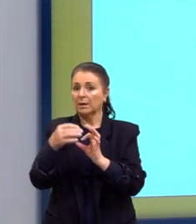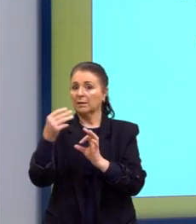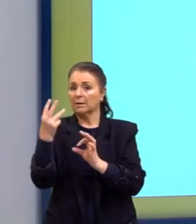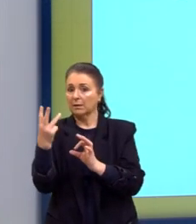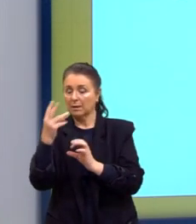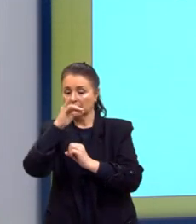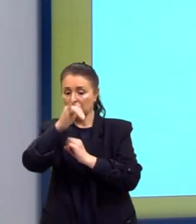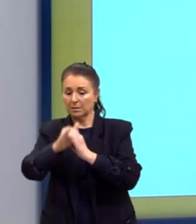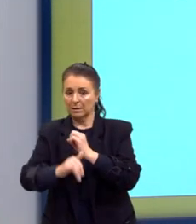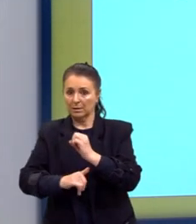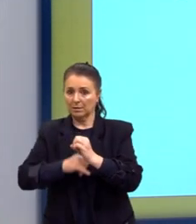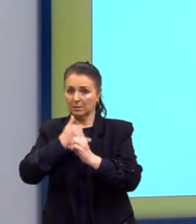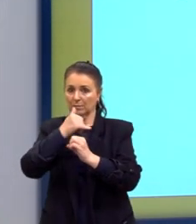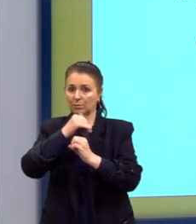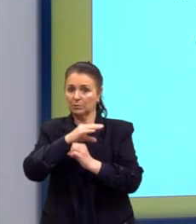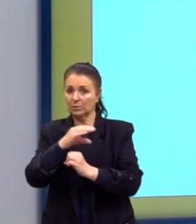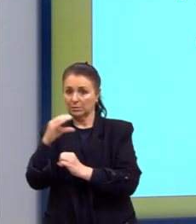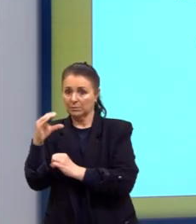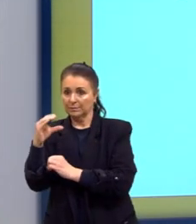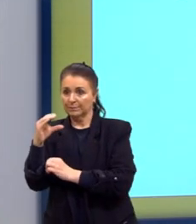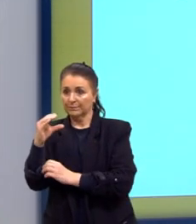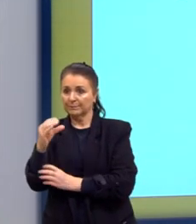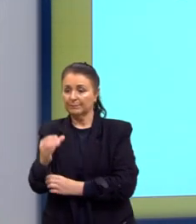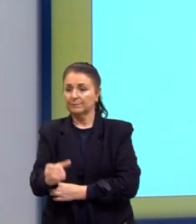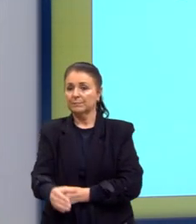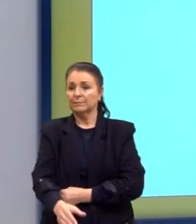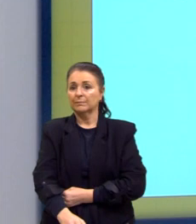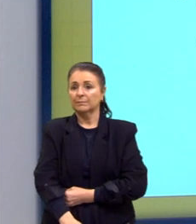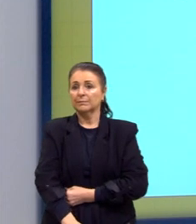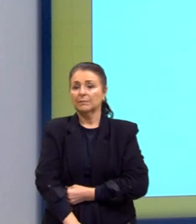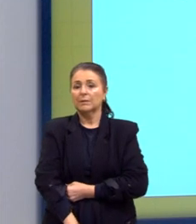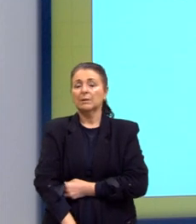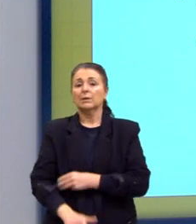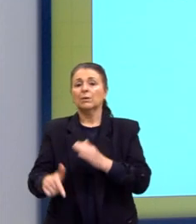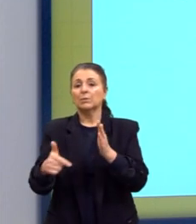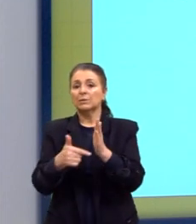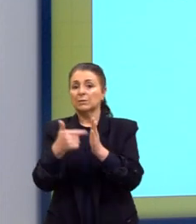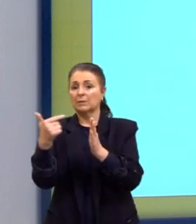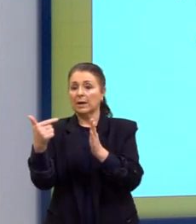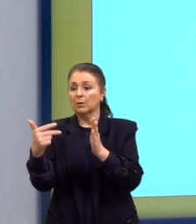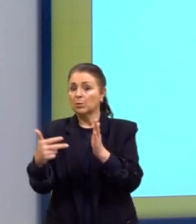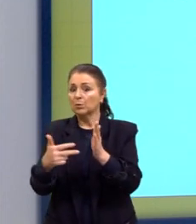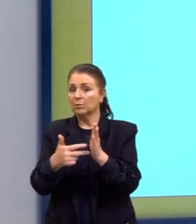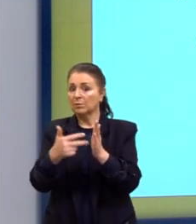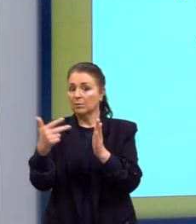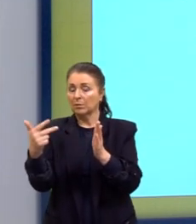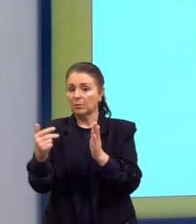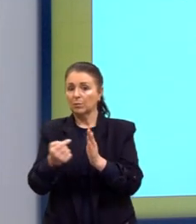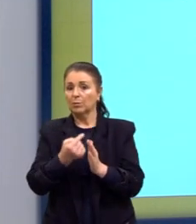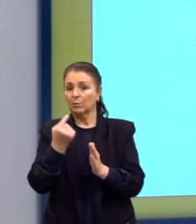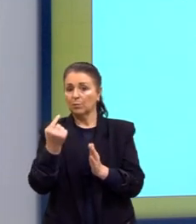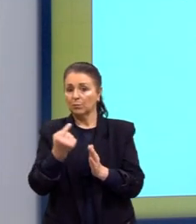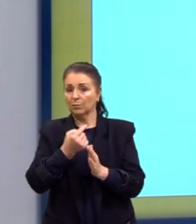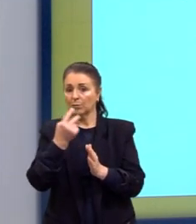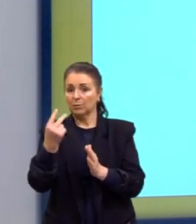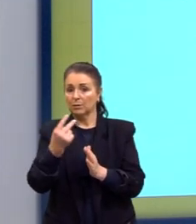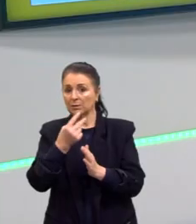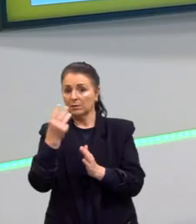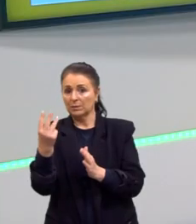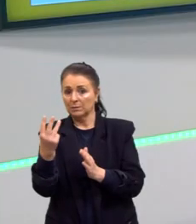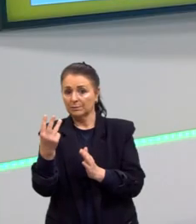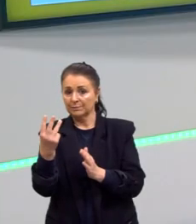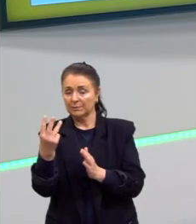carbono e aqui tá bem nítido no exemplo uma Este é secundário e este terciário porque um dois e três